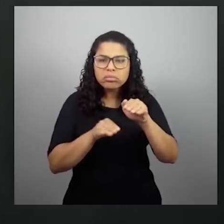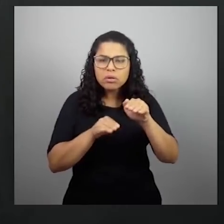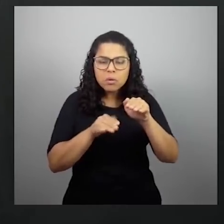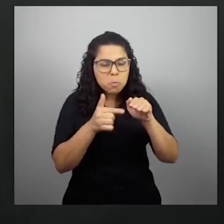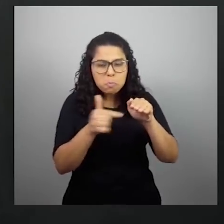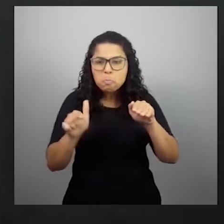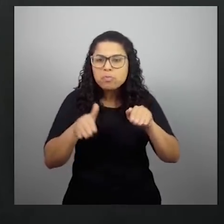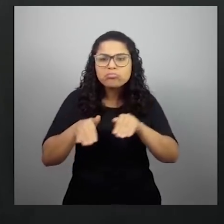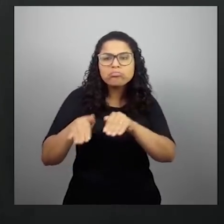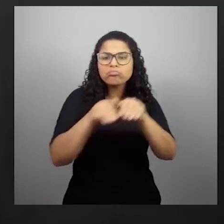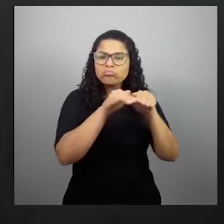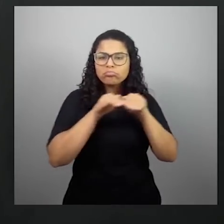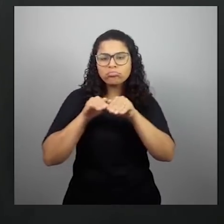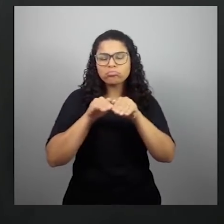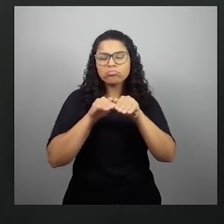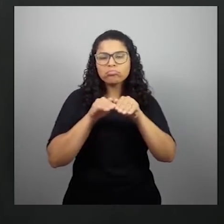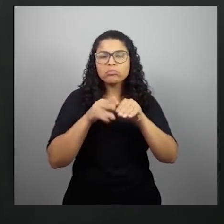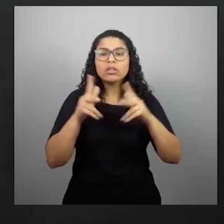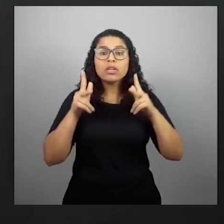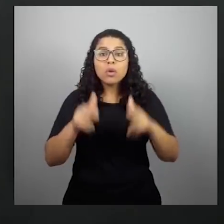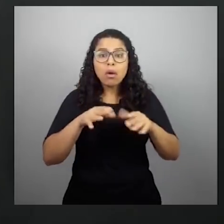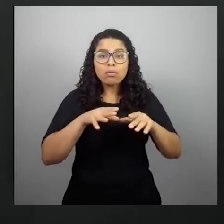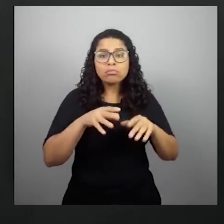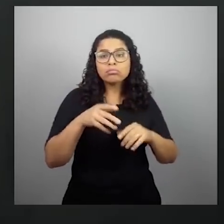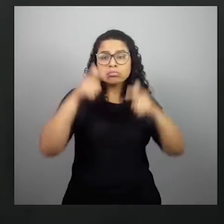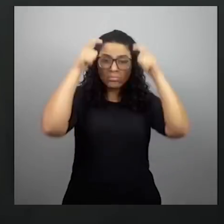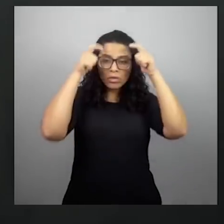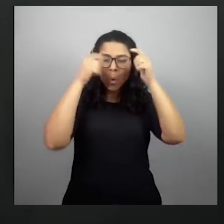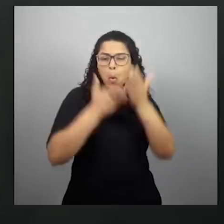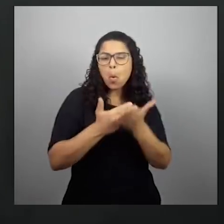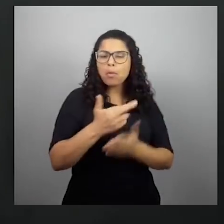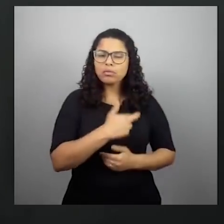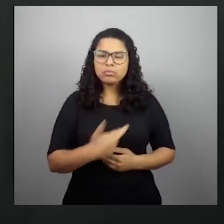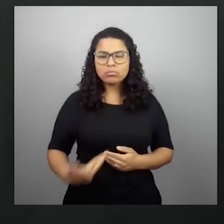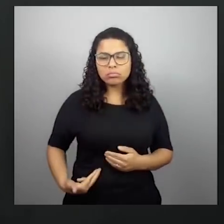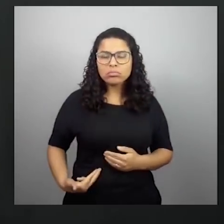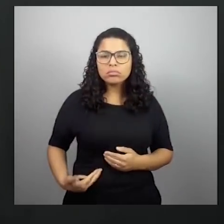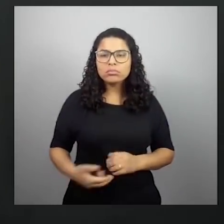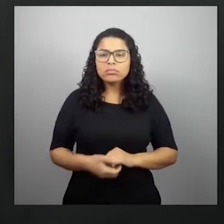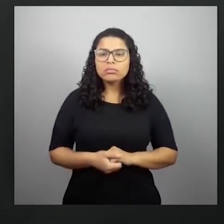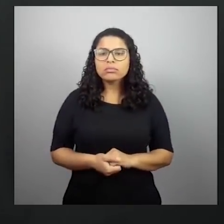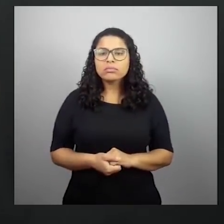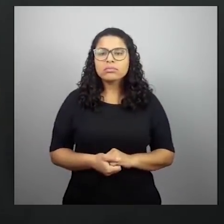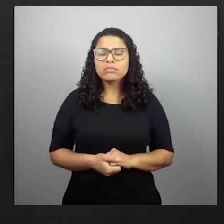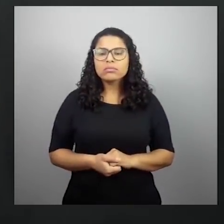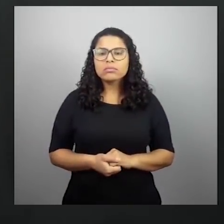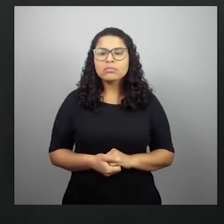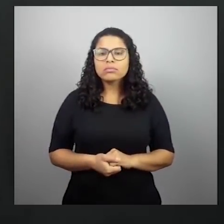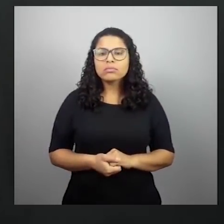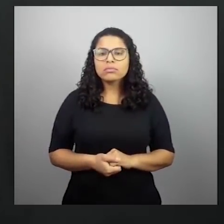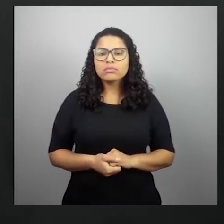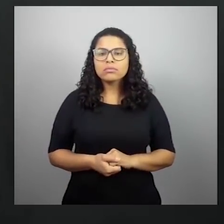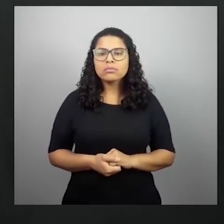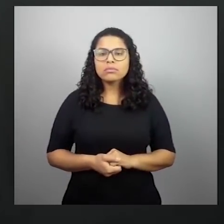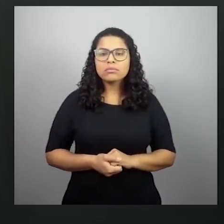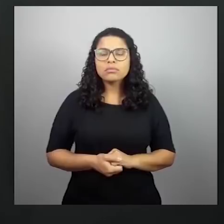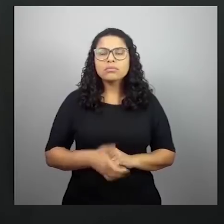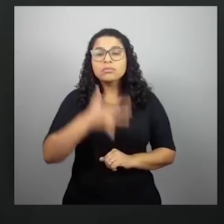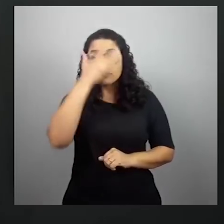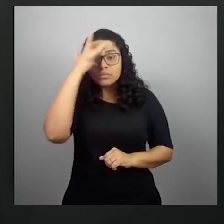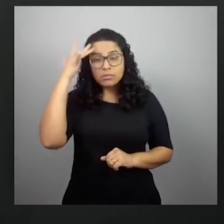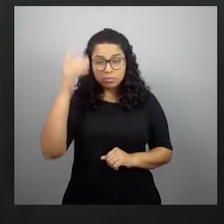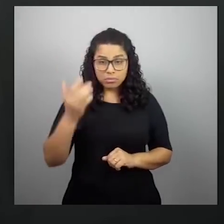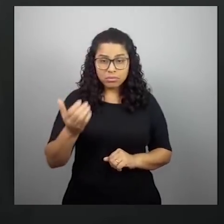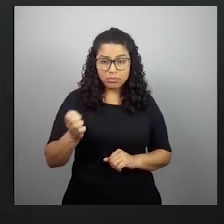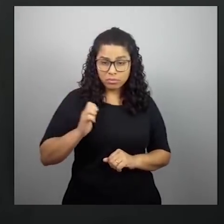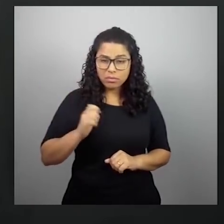feito no Império, no início da República ou no fim do Império, as elites tinham ideias